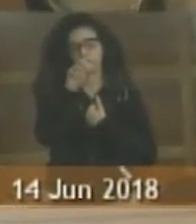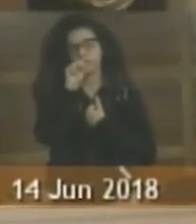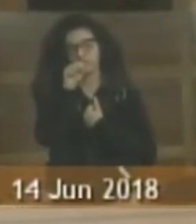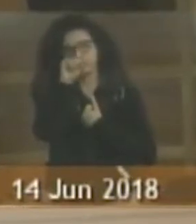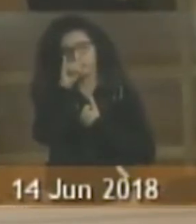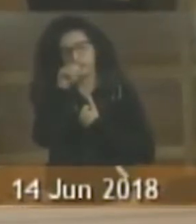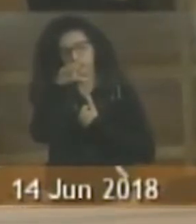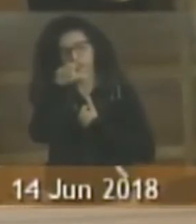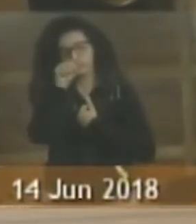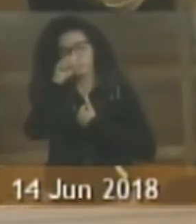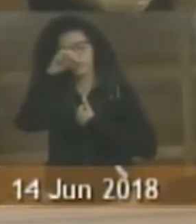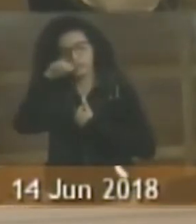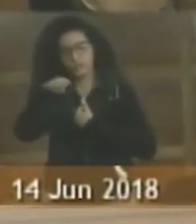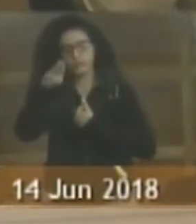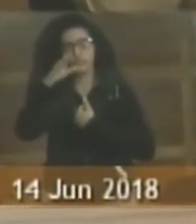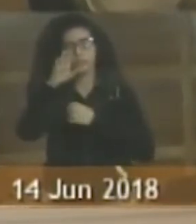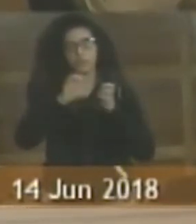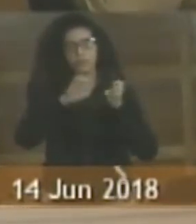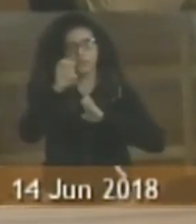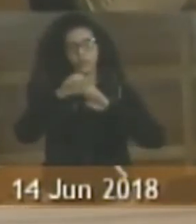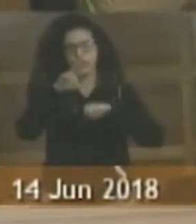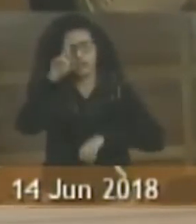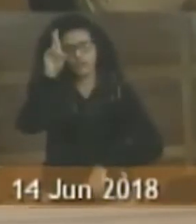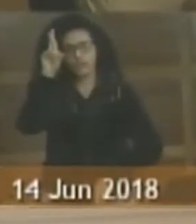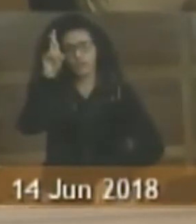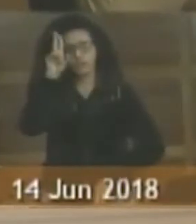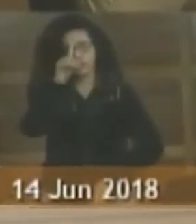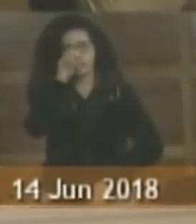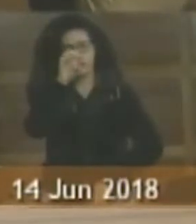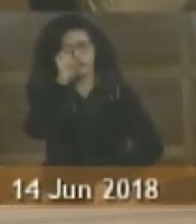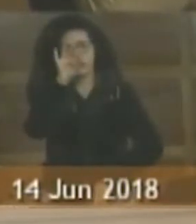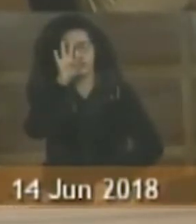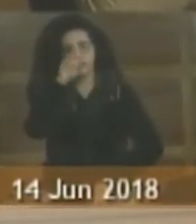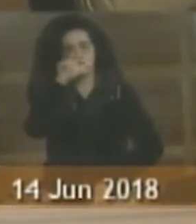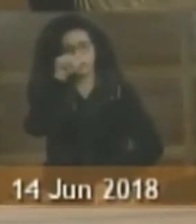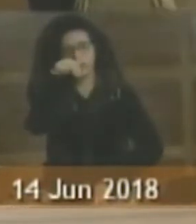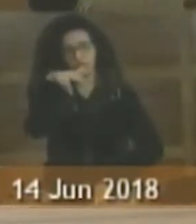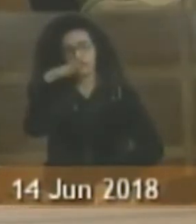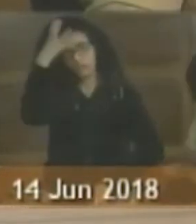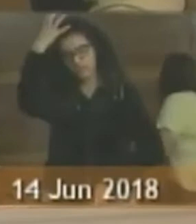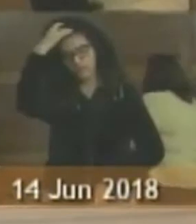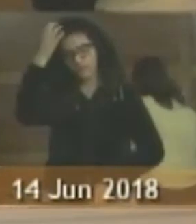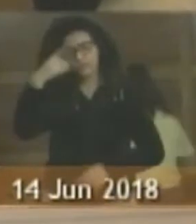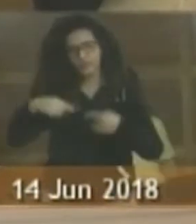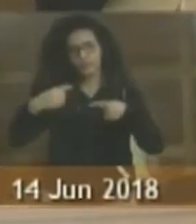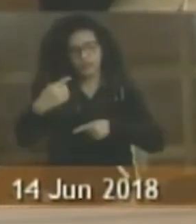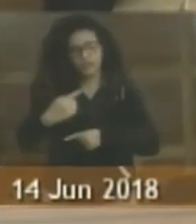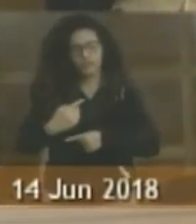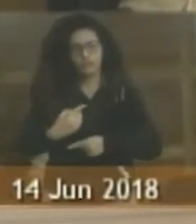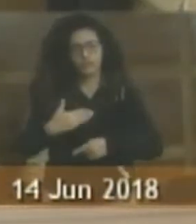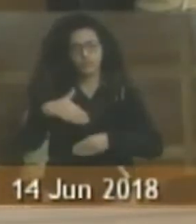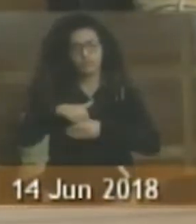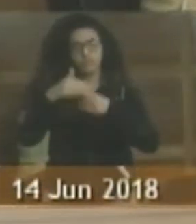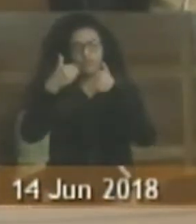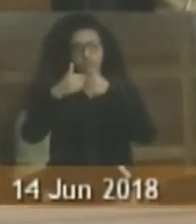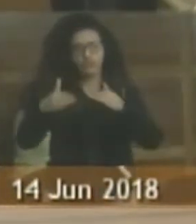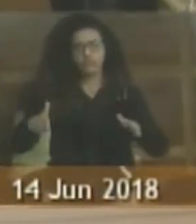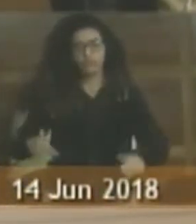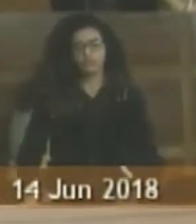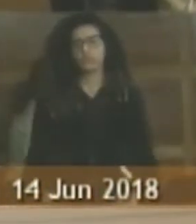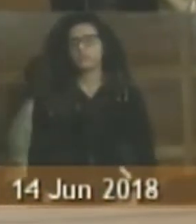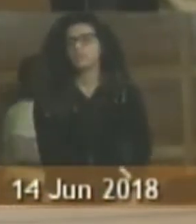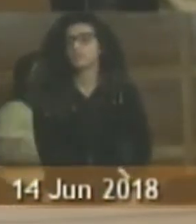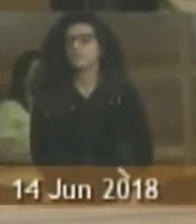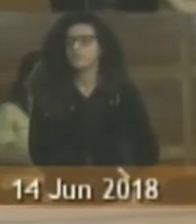empresa responsável pela administração do terminal rodoviário do município de Angra dos Reis. Em discussão? Não havendo